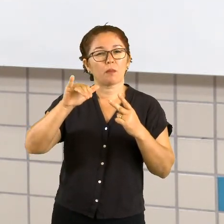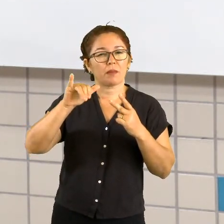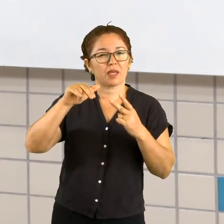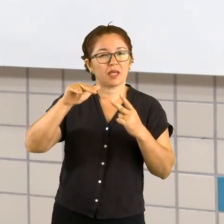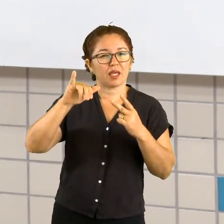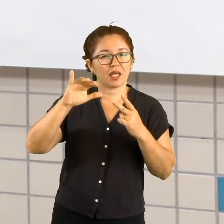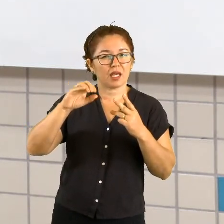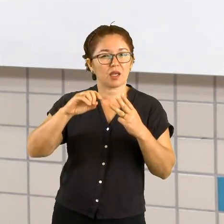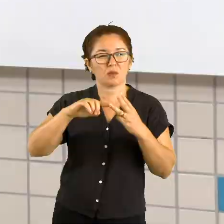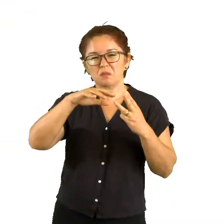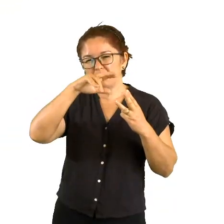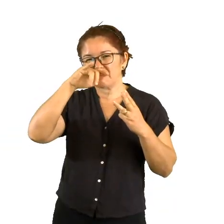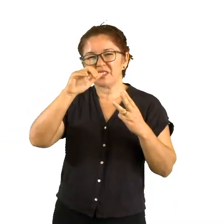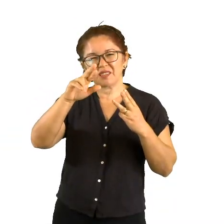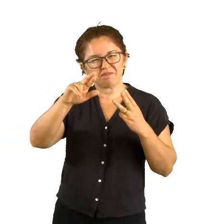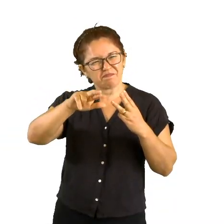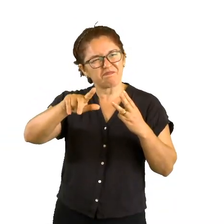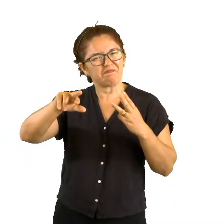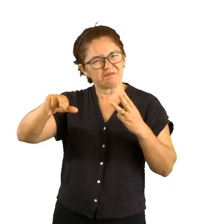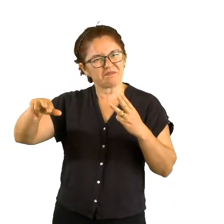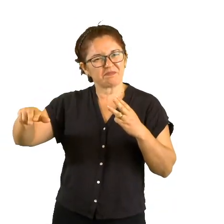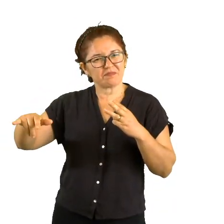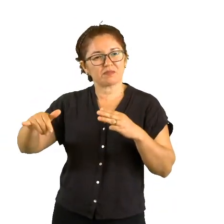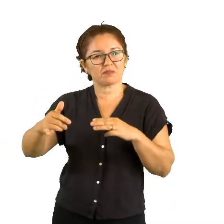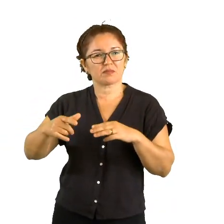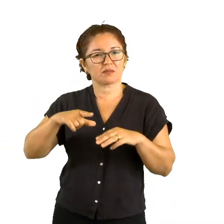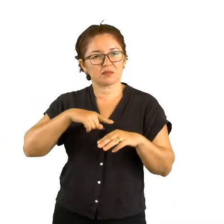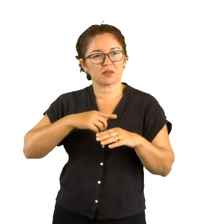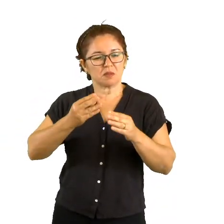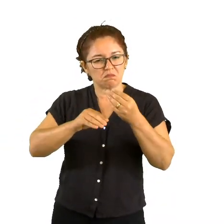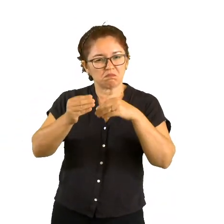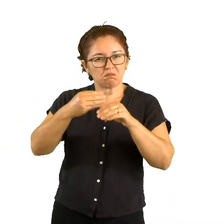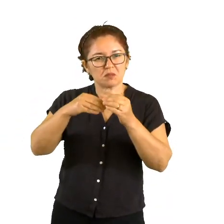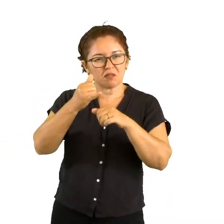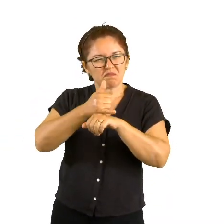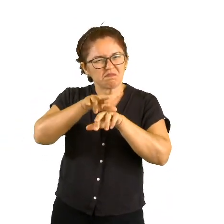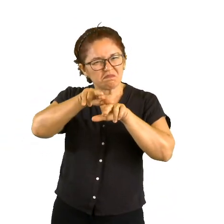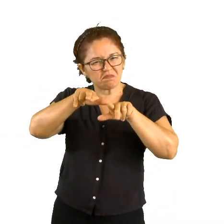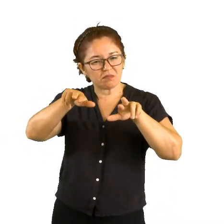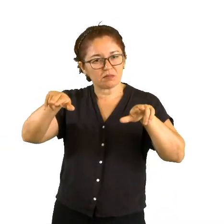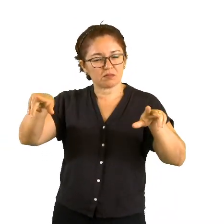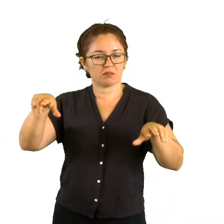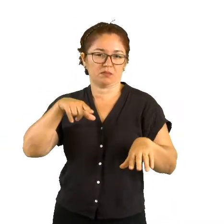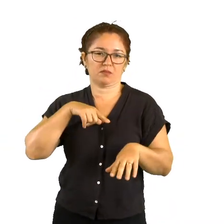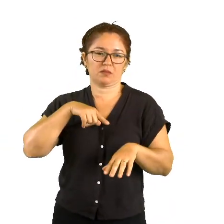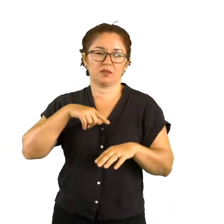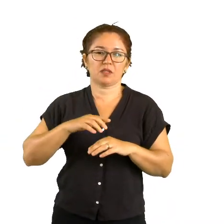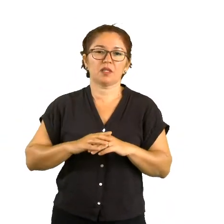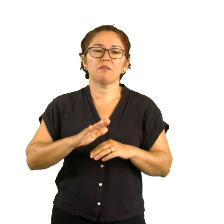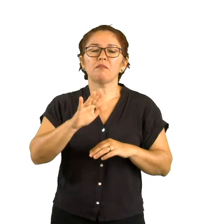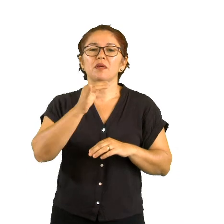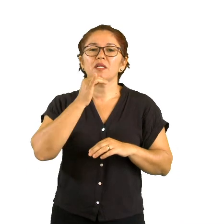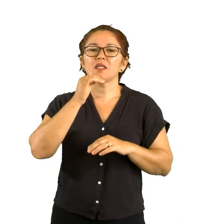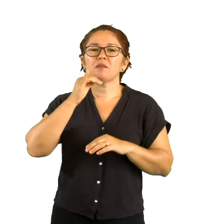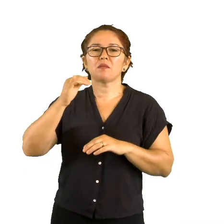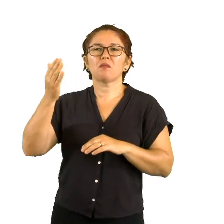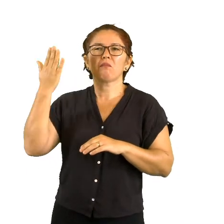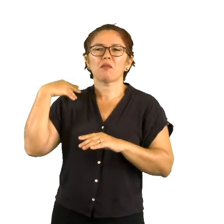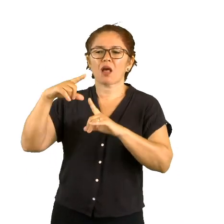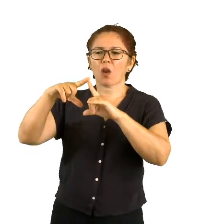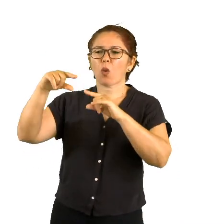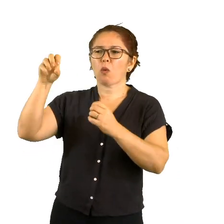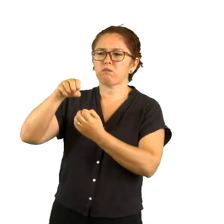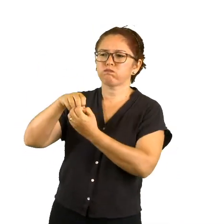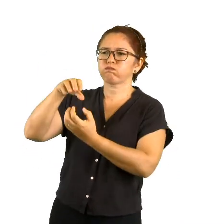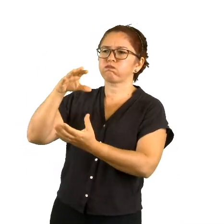outros materiais. A origem da Lua ainda não é um fato definido, mas estudos apontam que